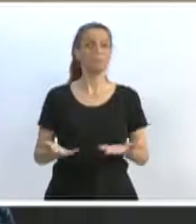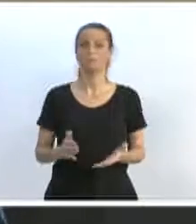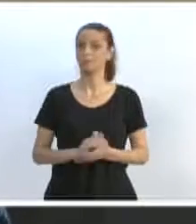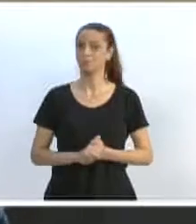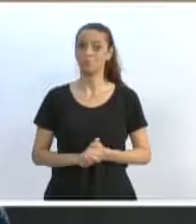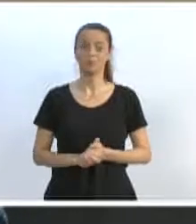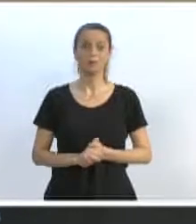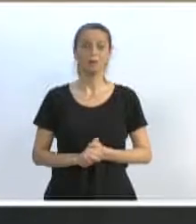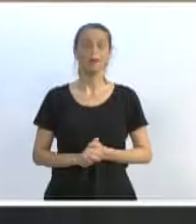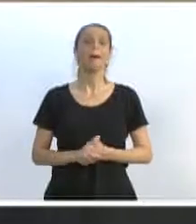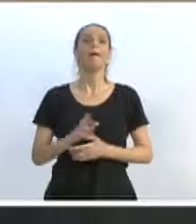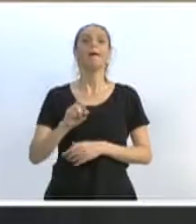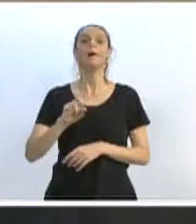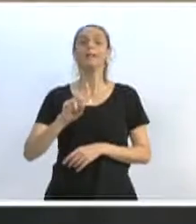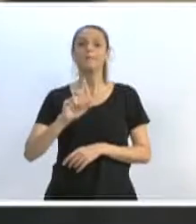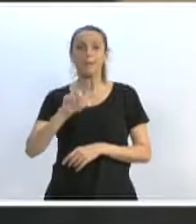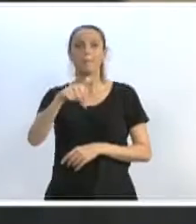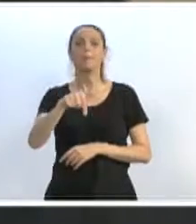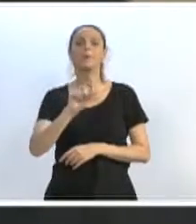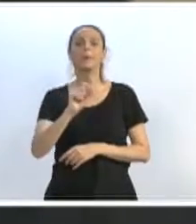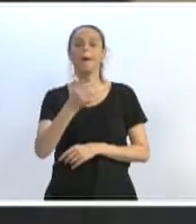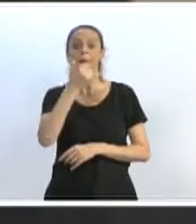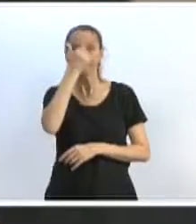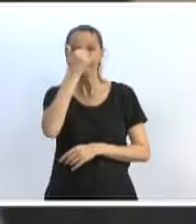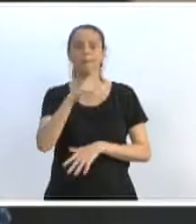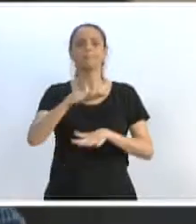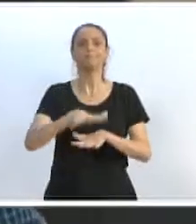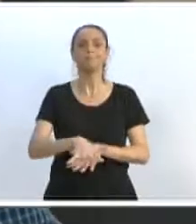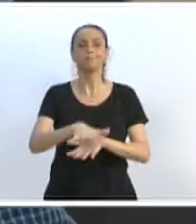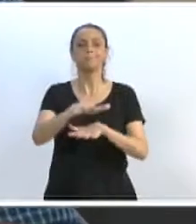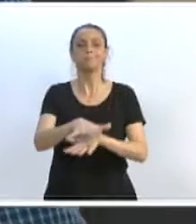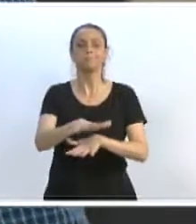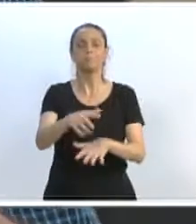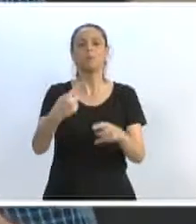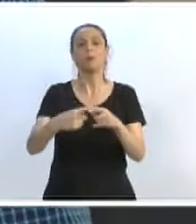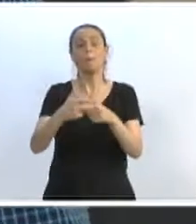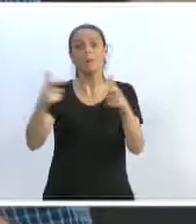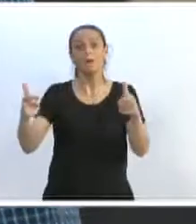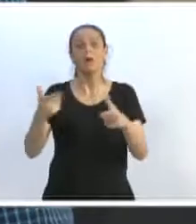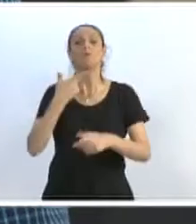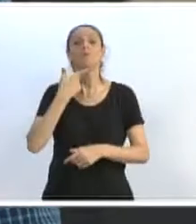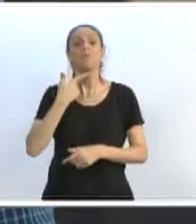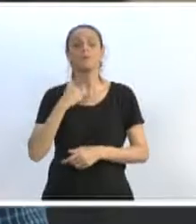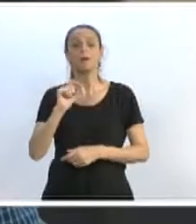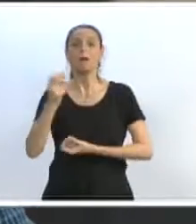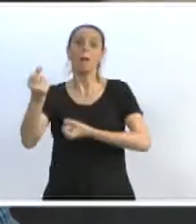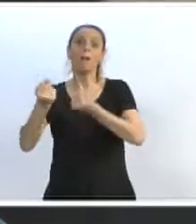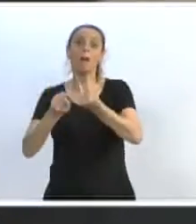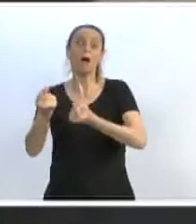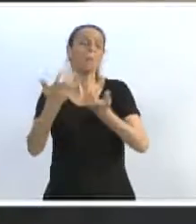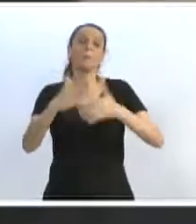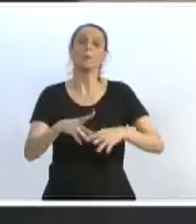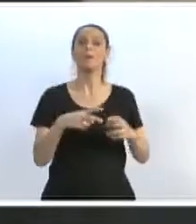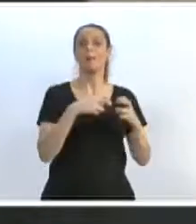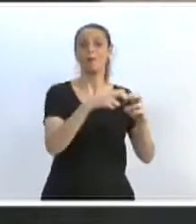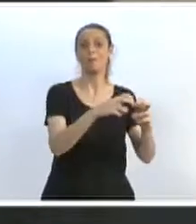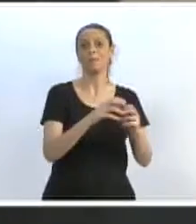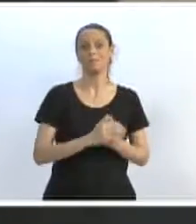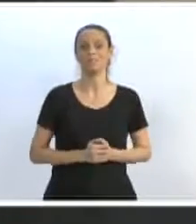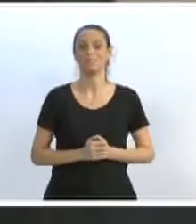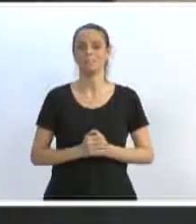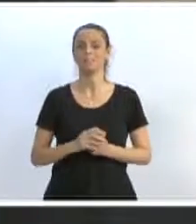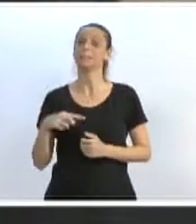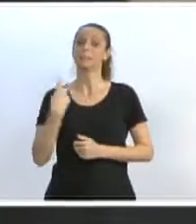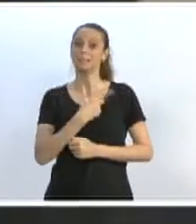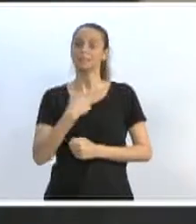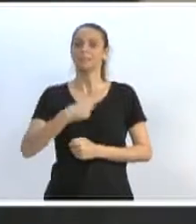sobrecarrega as nossas vias aqui no município de Blumenau, e mais do que isso, se não acharmos uma alternativa que atraia novamente as pessoas para